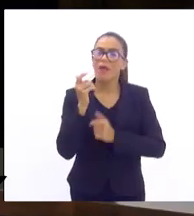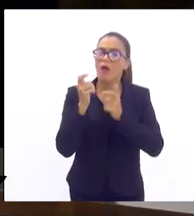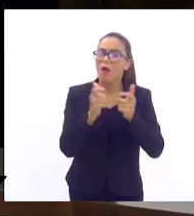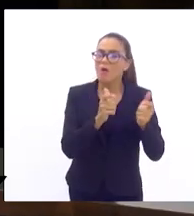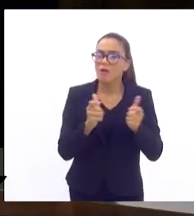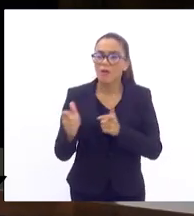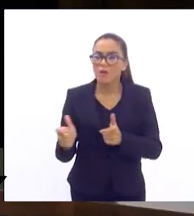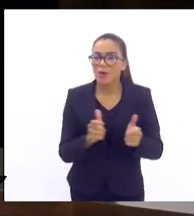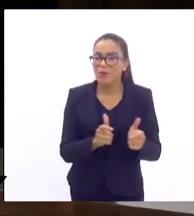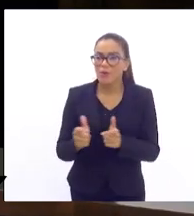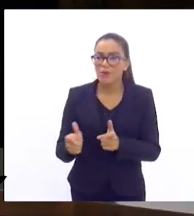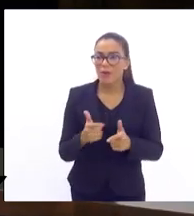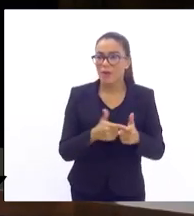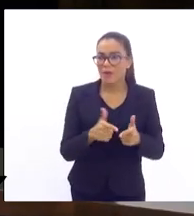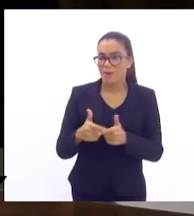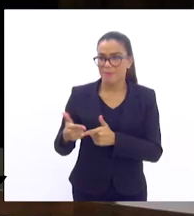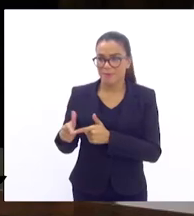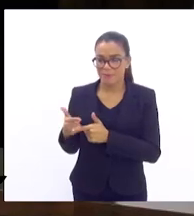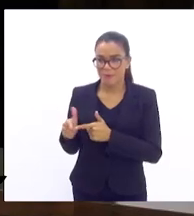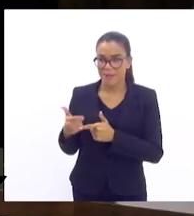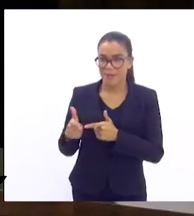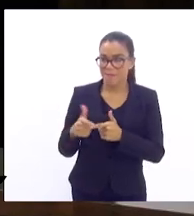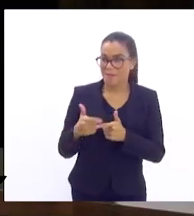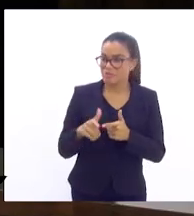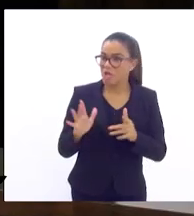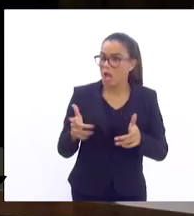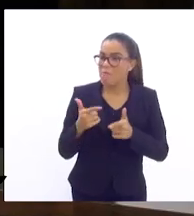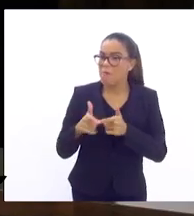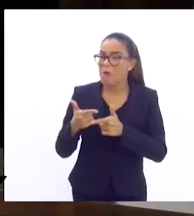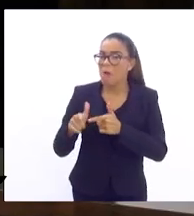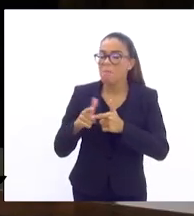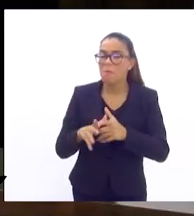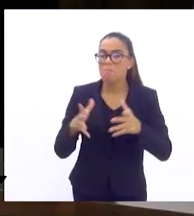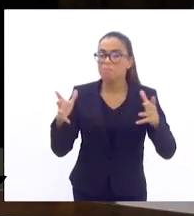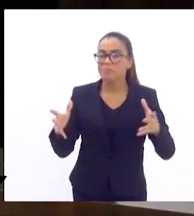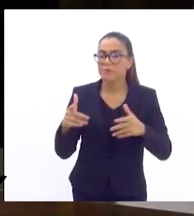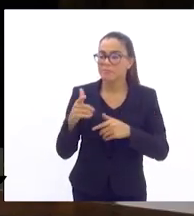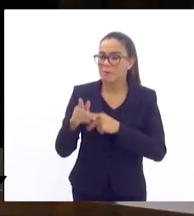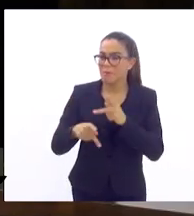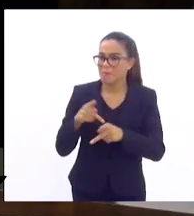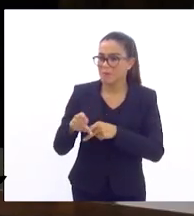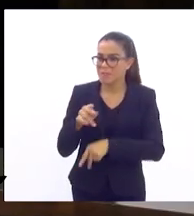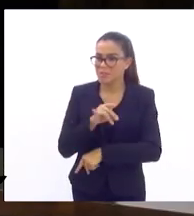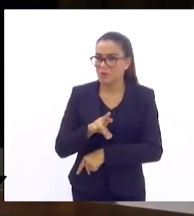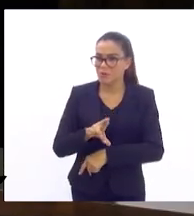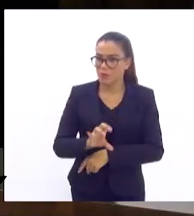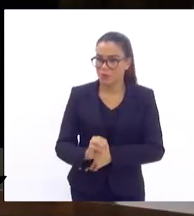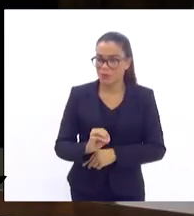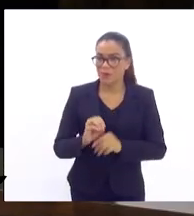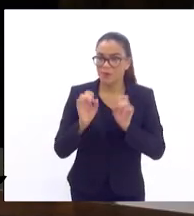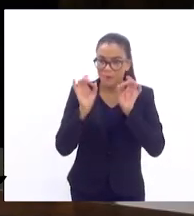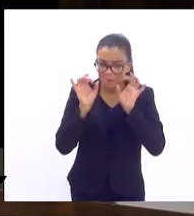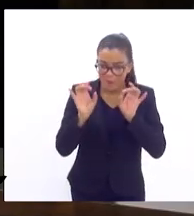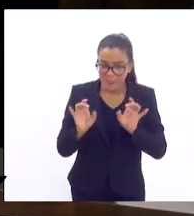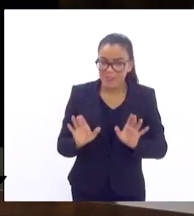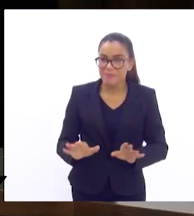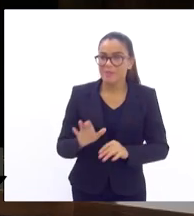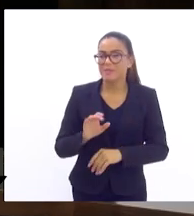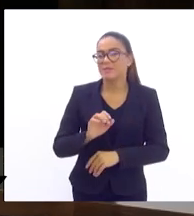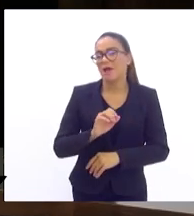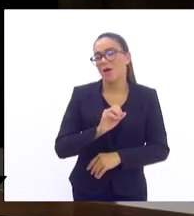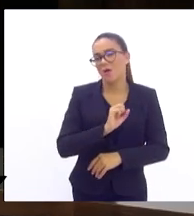dessa operação, que vem trazendo tantos problemas à população do Estado do Rio de Janeiro, quero dizer aqui em especial da minha cidade de São